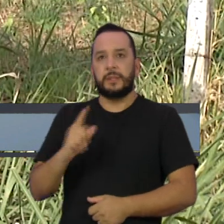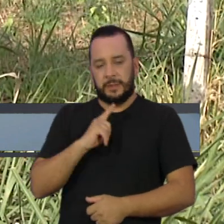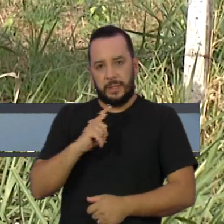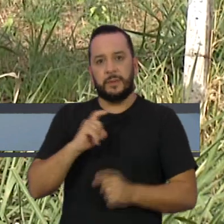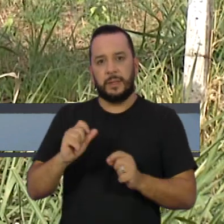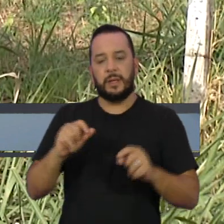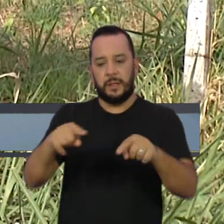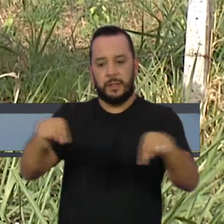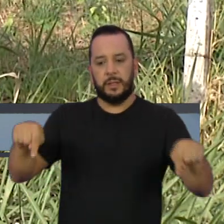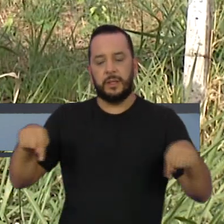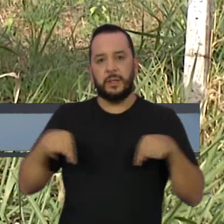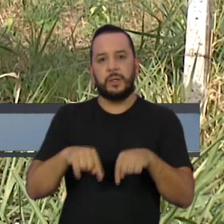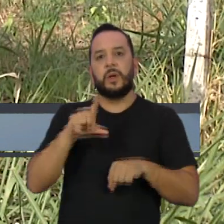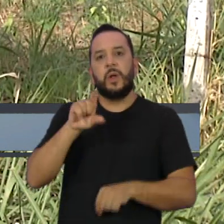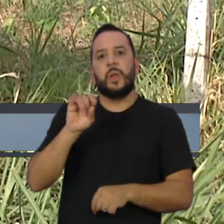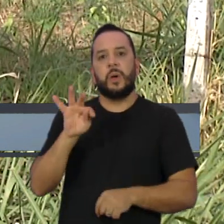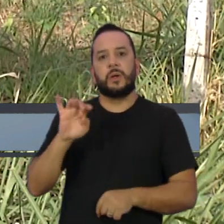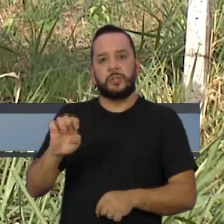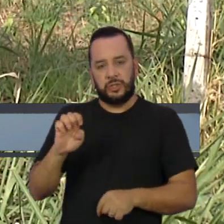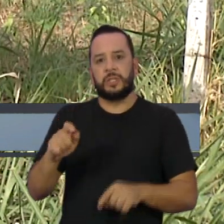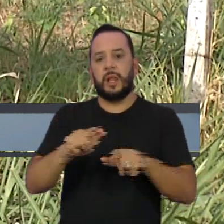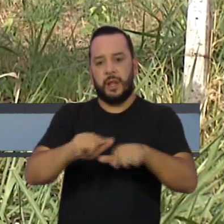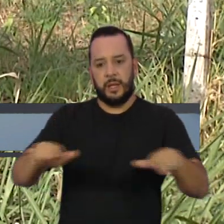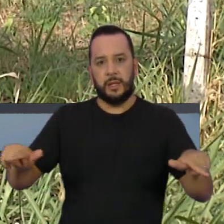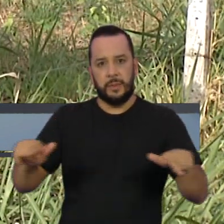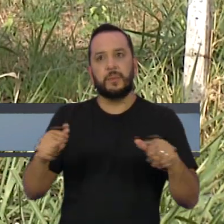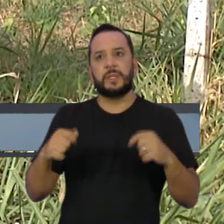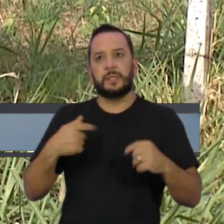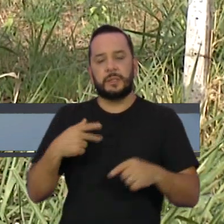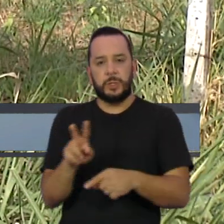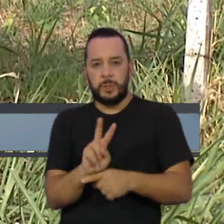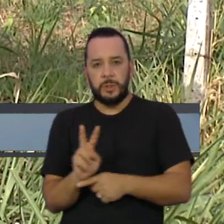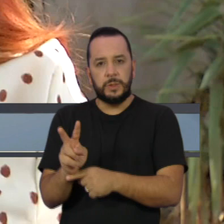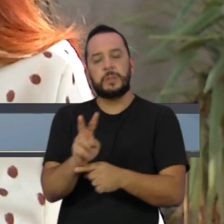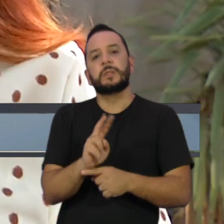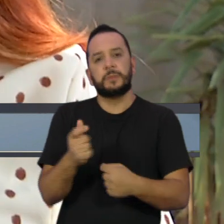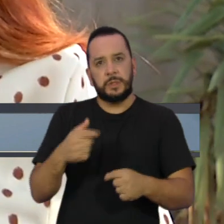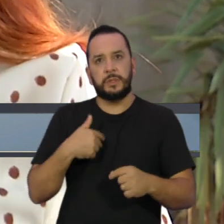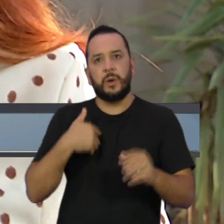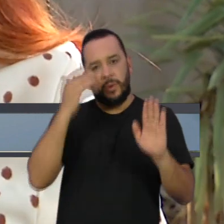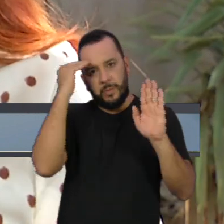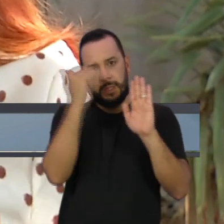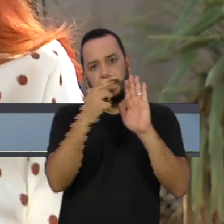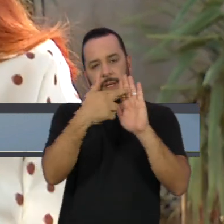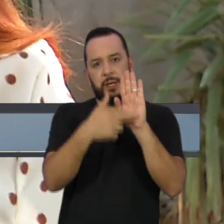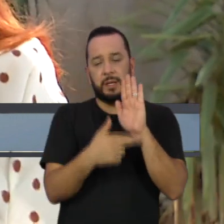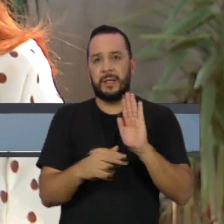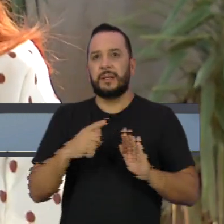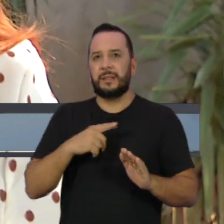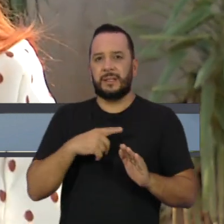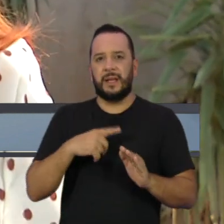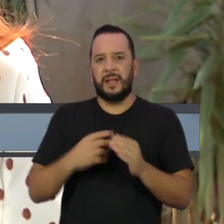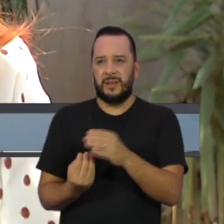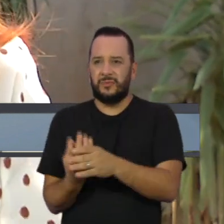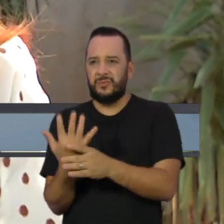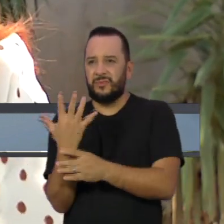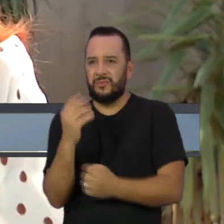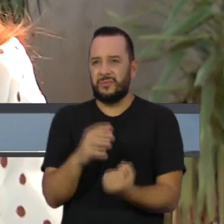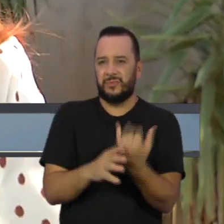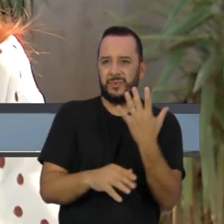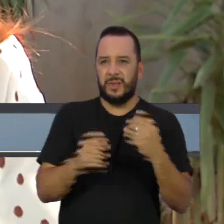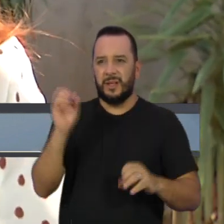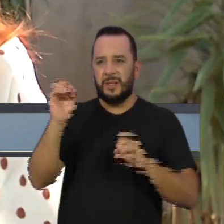Limpo que vai fiscalizar e até multar quem não segue as recomendações quando a gente tem vegetação alta e acúmulo de